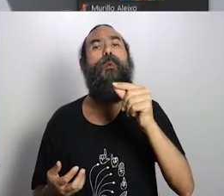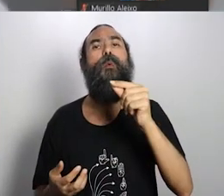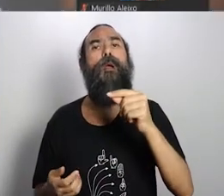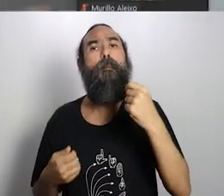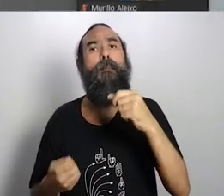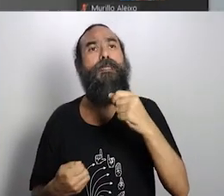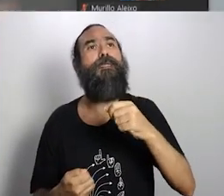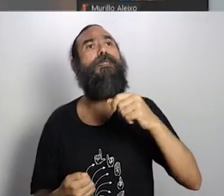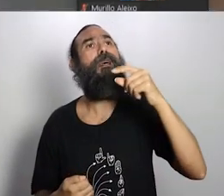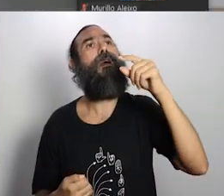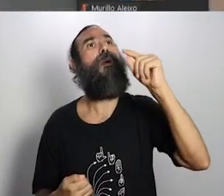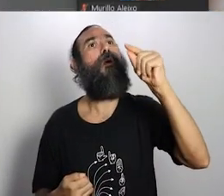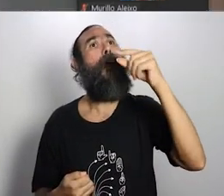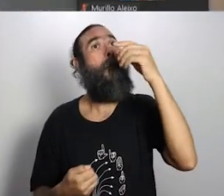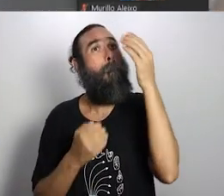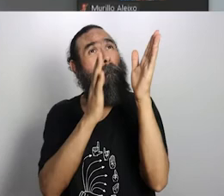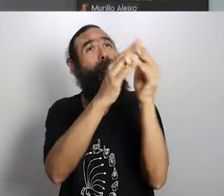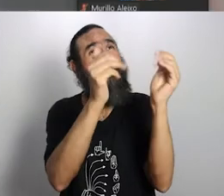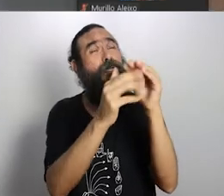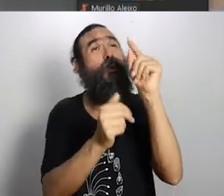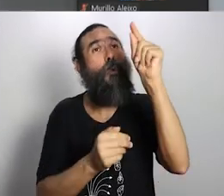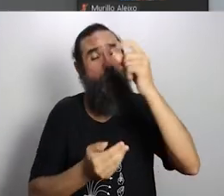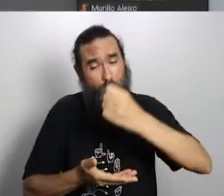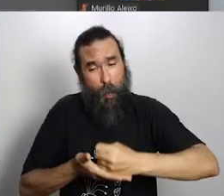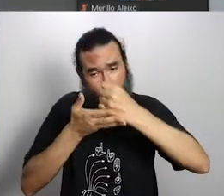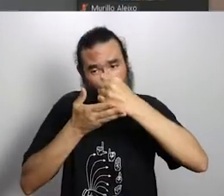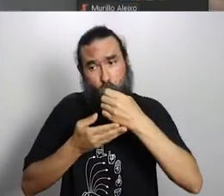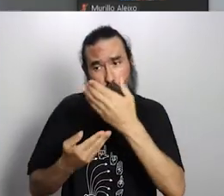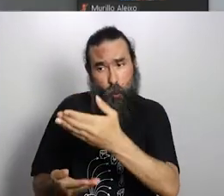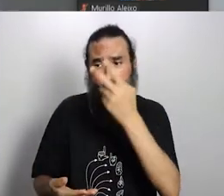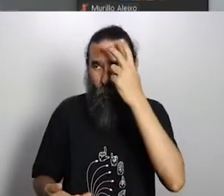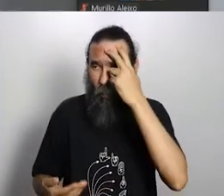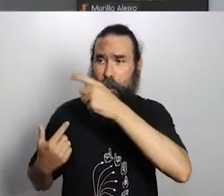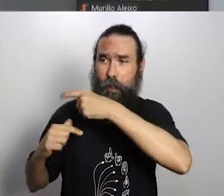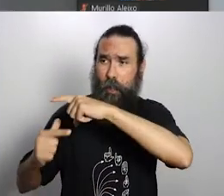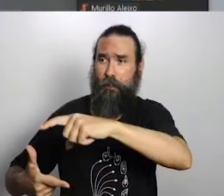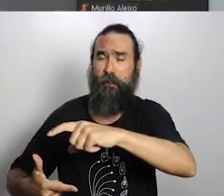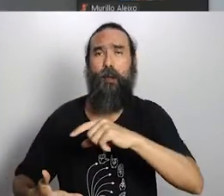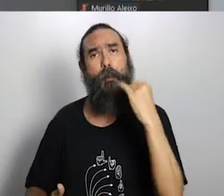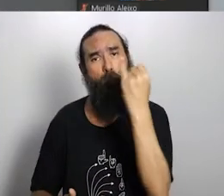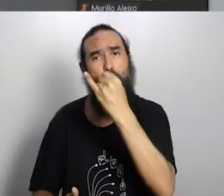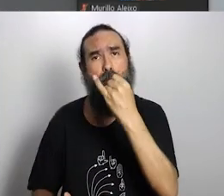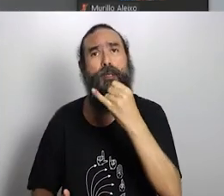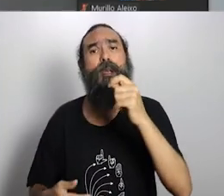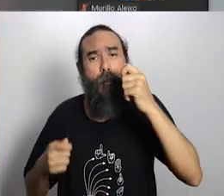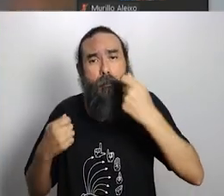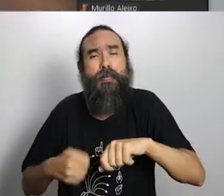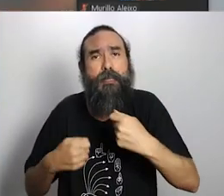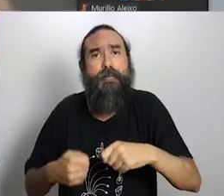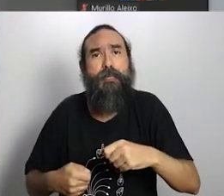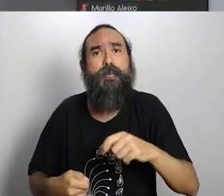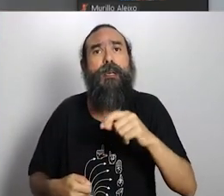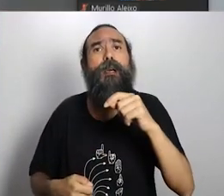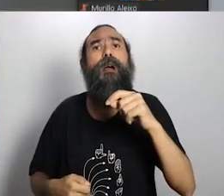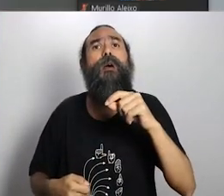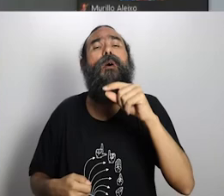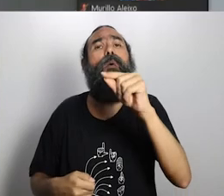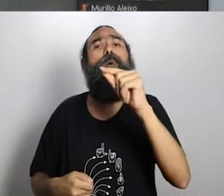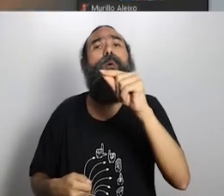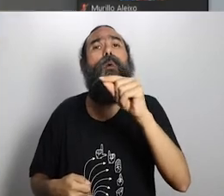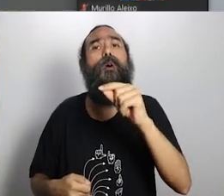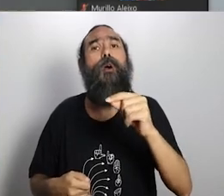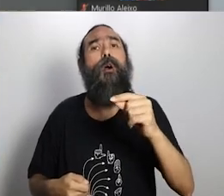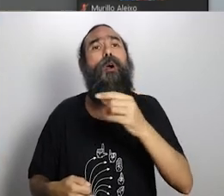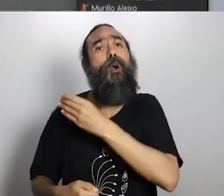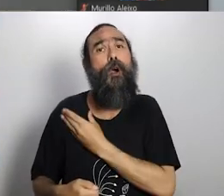trazendo essa reparação histórica que teve com os negros, com os indígenas, né? Então, e trazer com que o